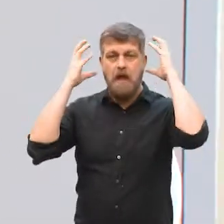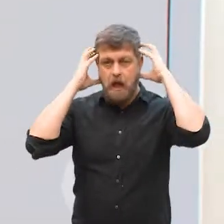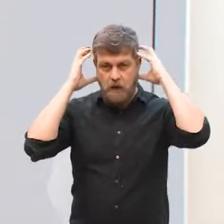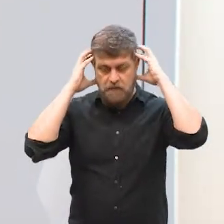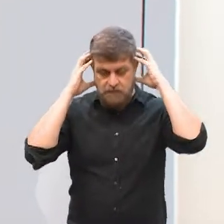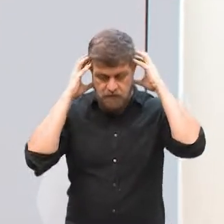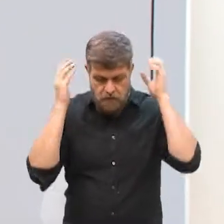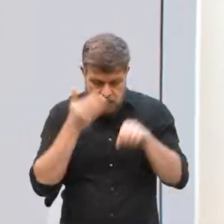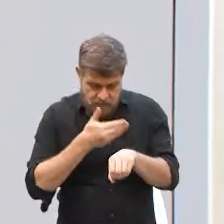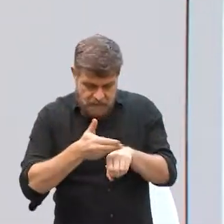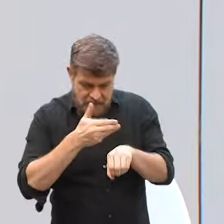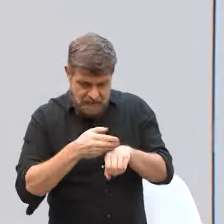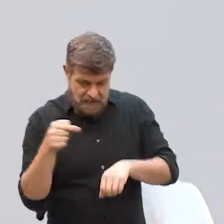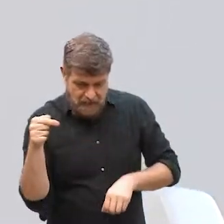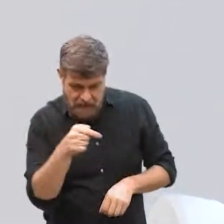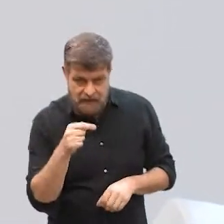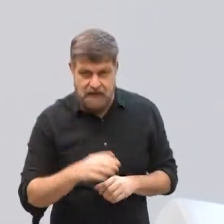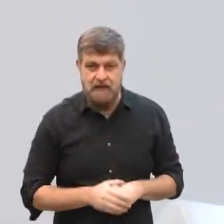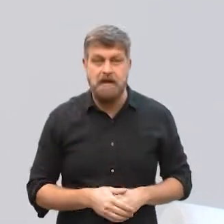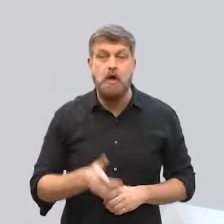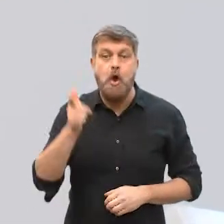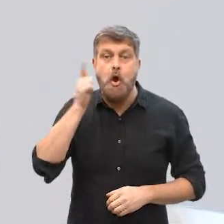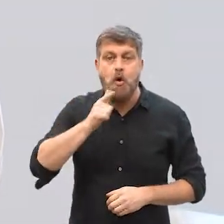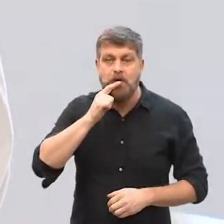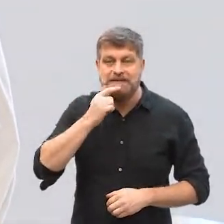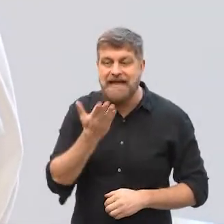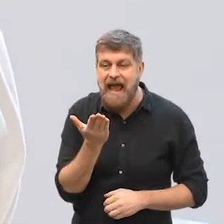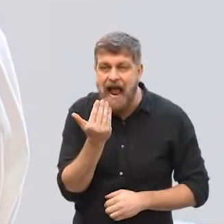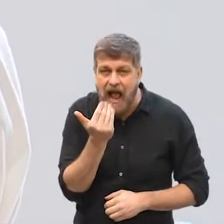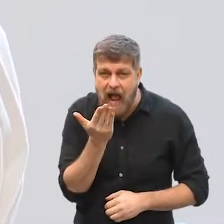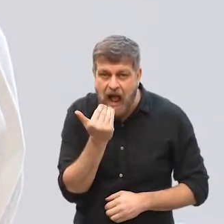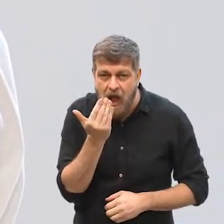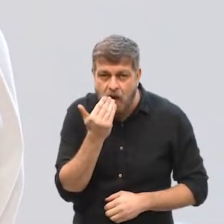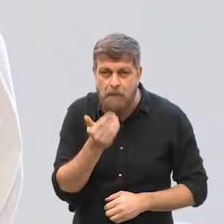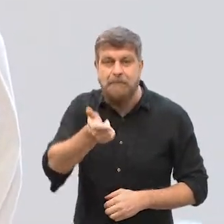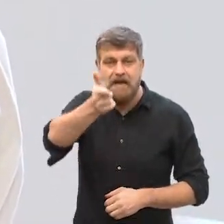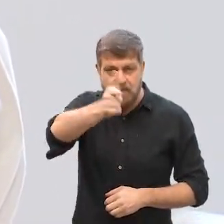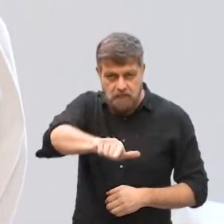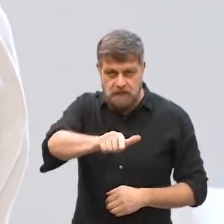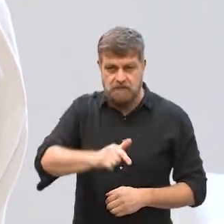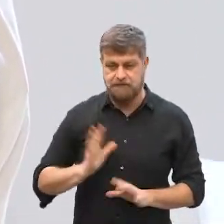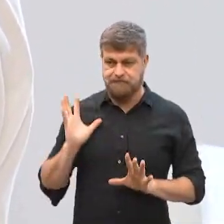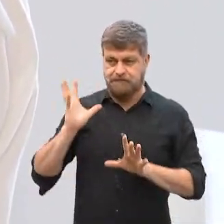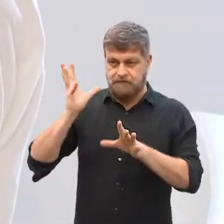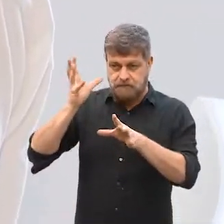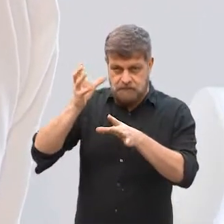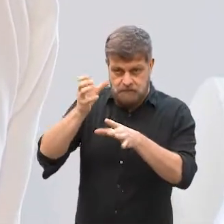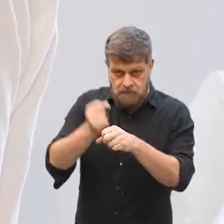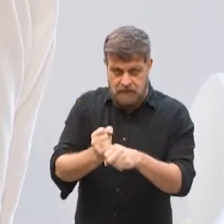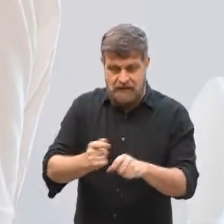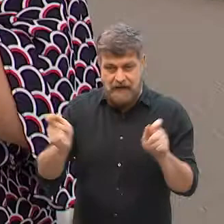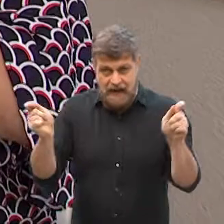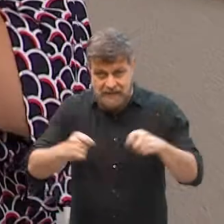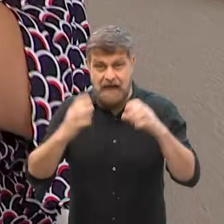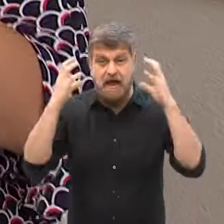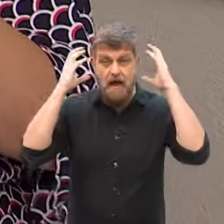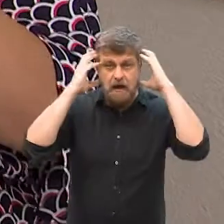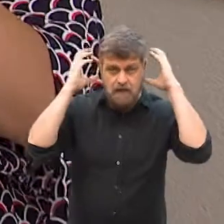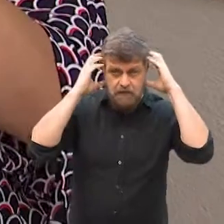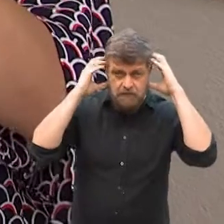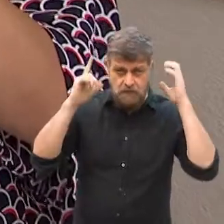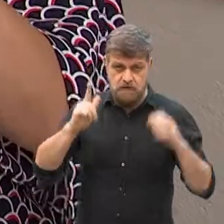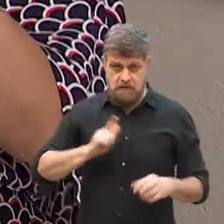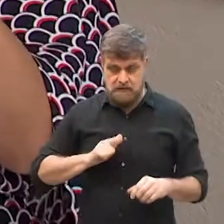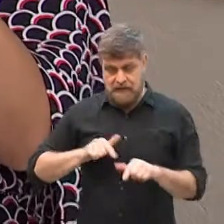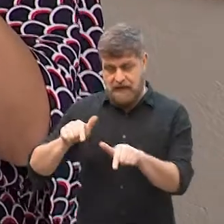tem que voltar a ensinar a parte da alimentação. Então tudo isso permite, e a fonoaudiologia você pode tanto